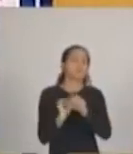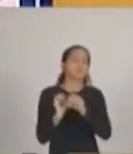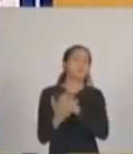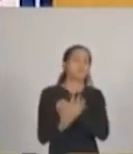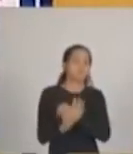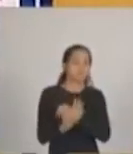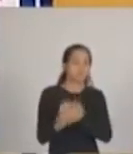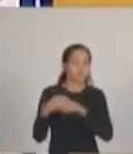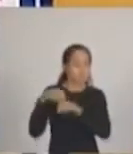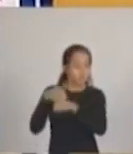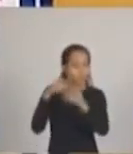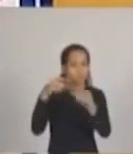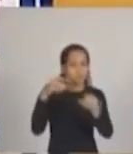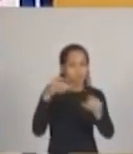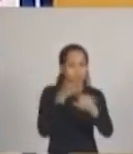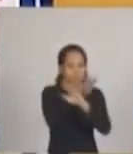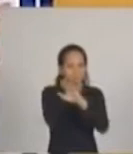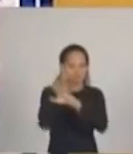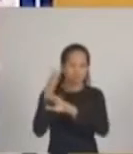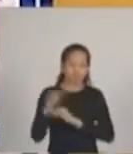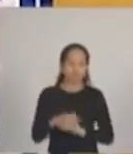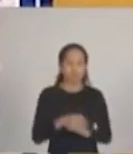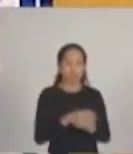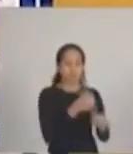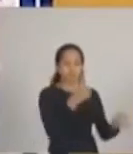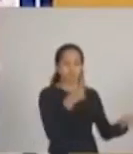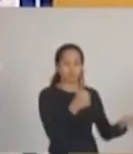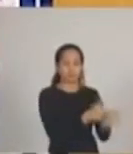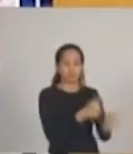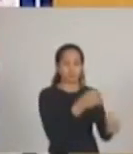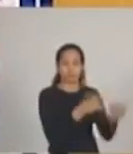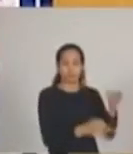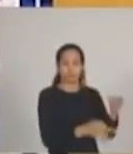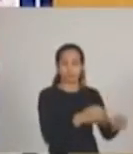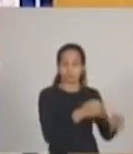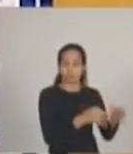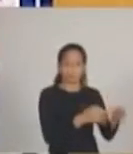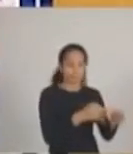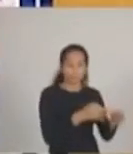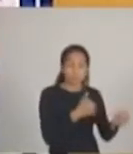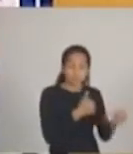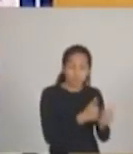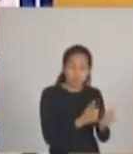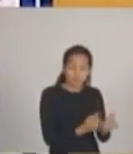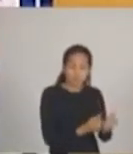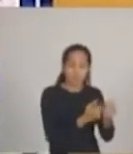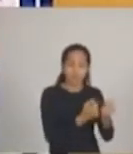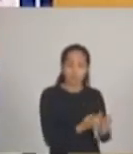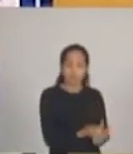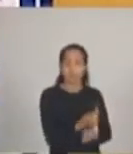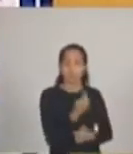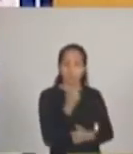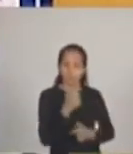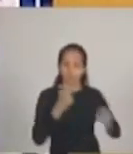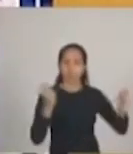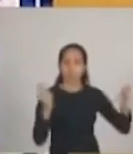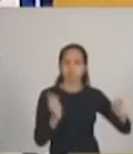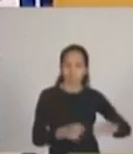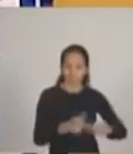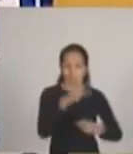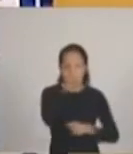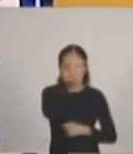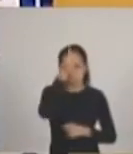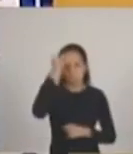o Tribunal de Contas respondeu positiva, favoravelmente, dizendo que as prefeituras,